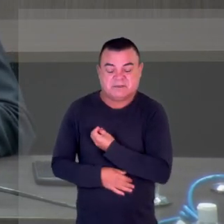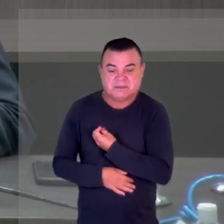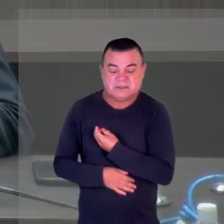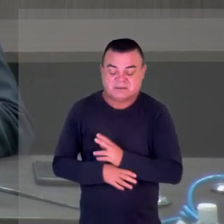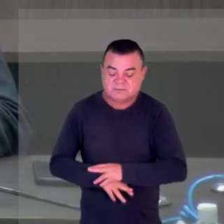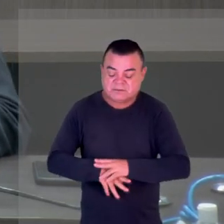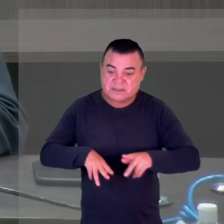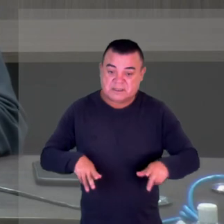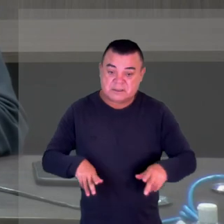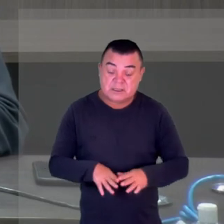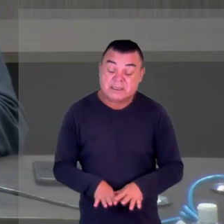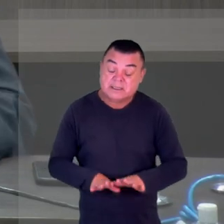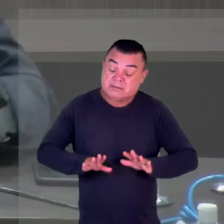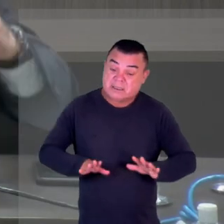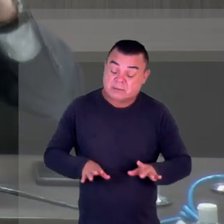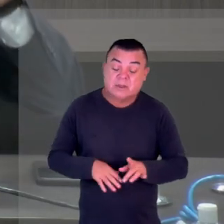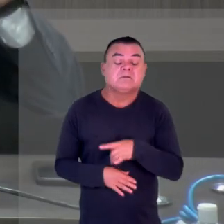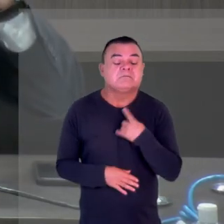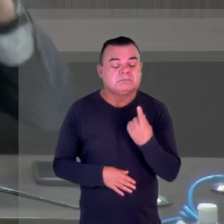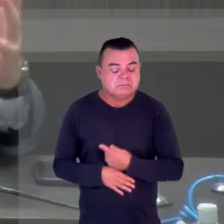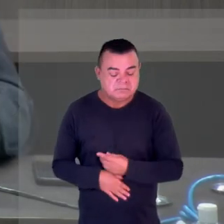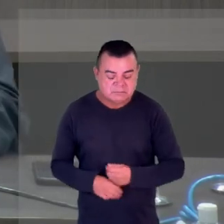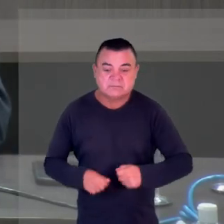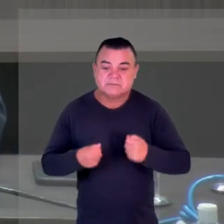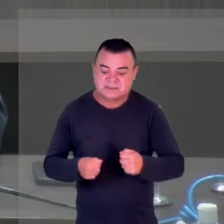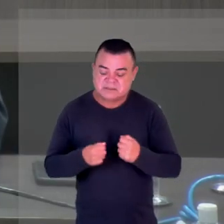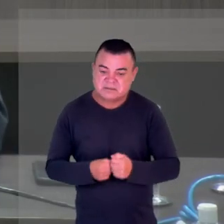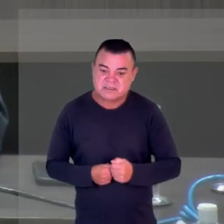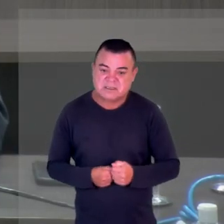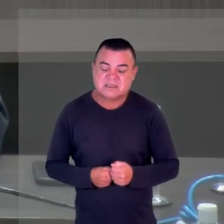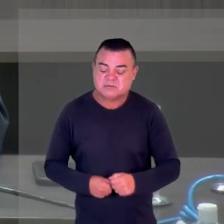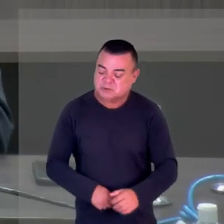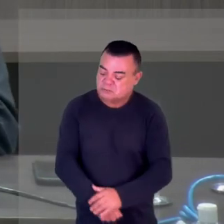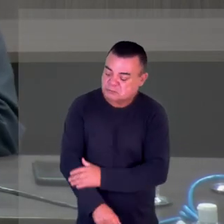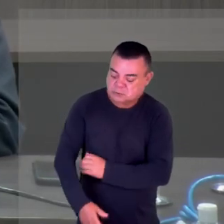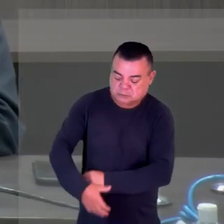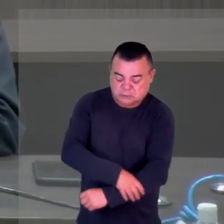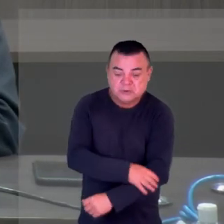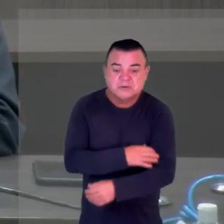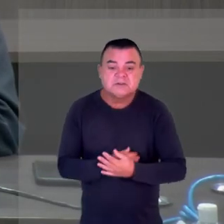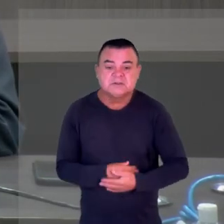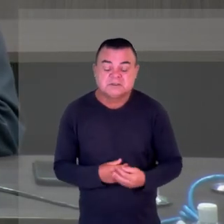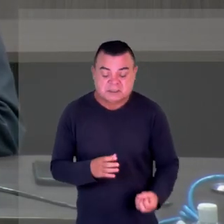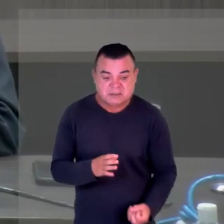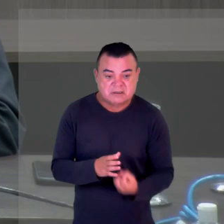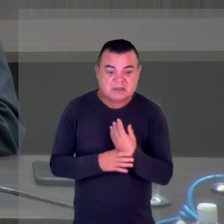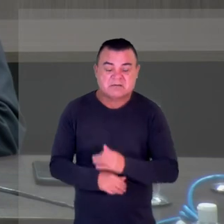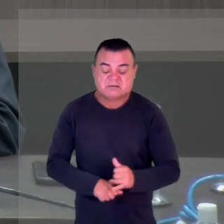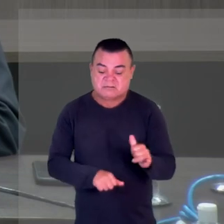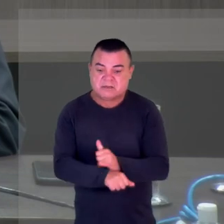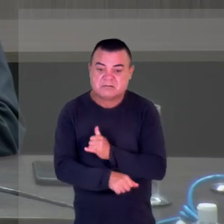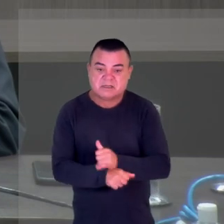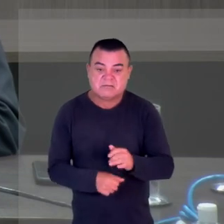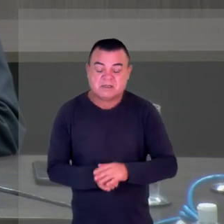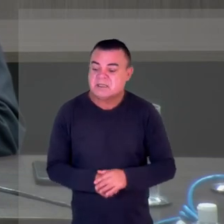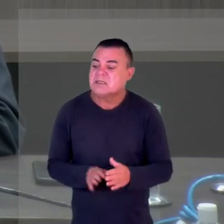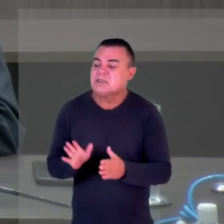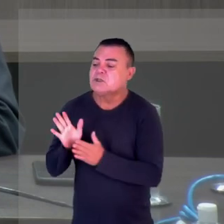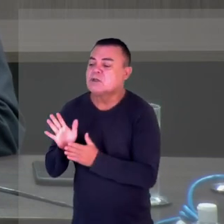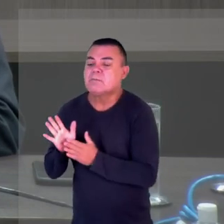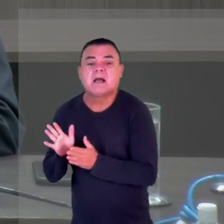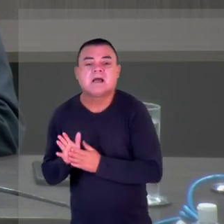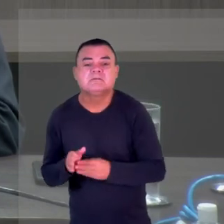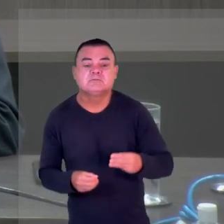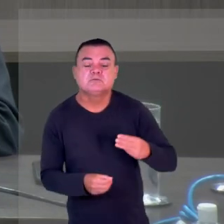as nossas mangas nós temos que idealizar estratégias E cobrar do município do